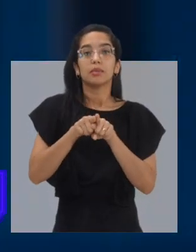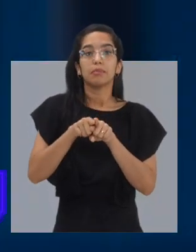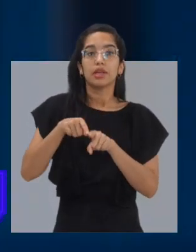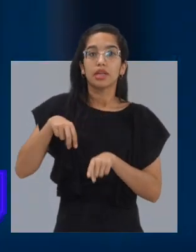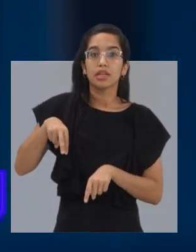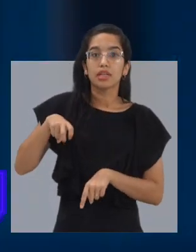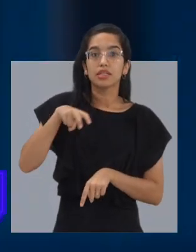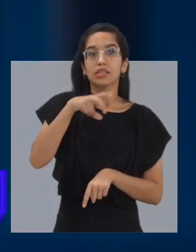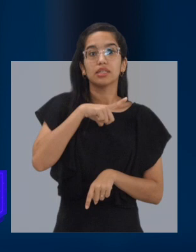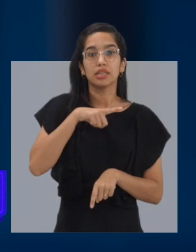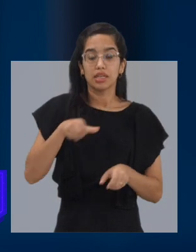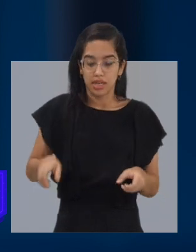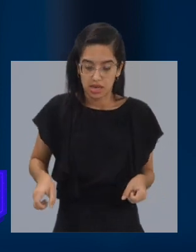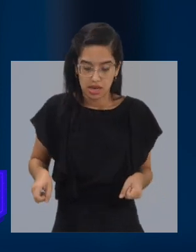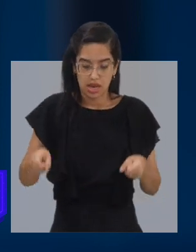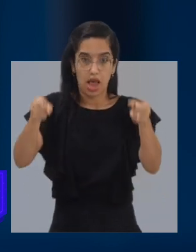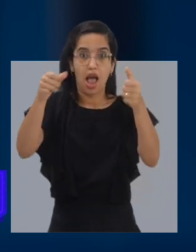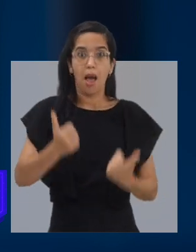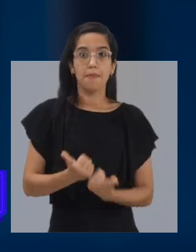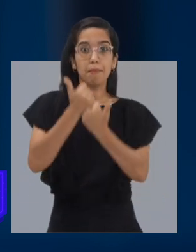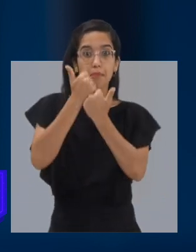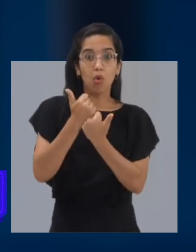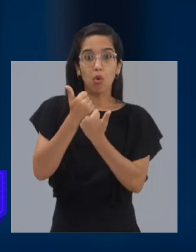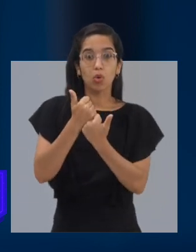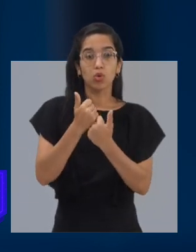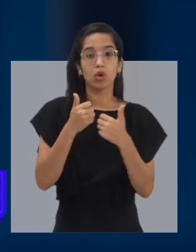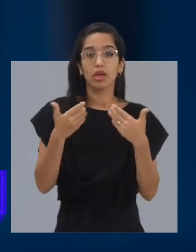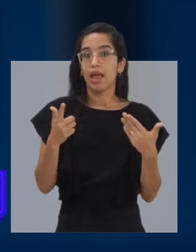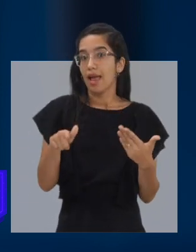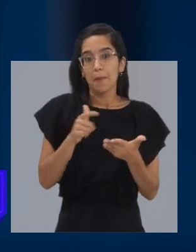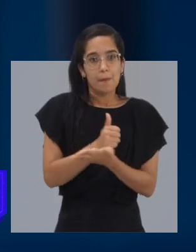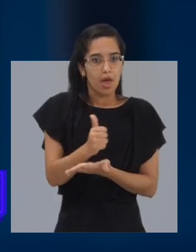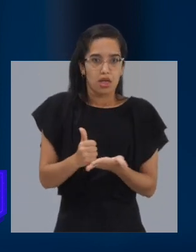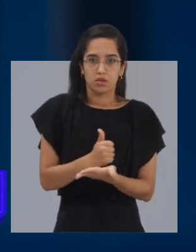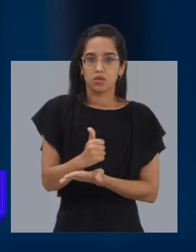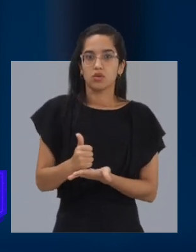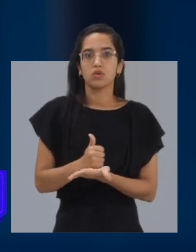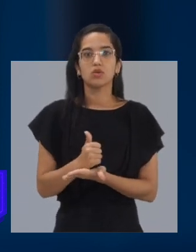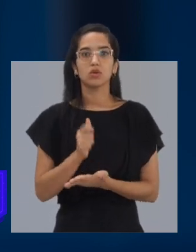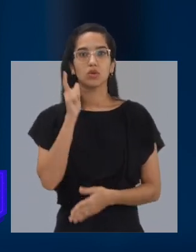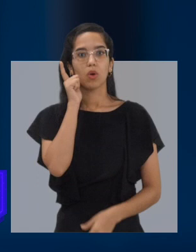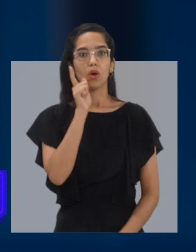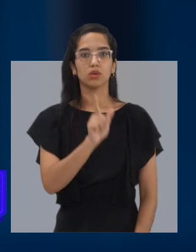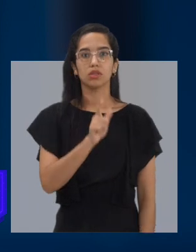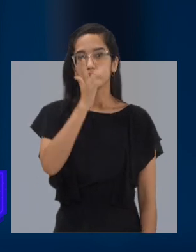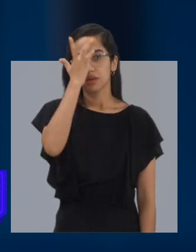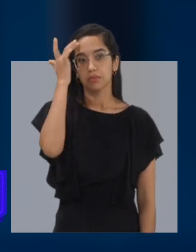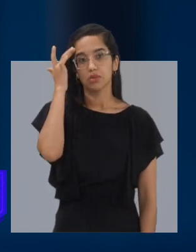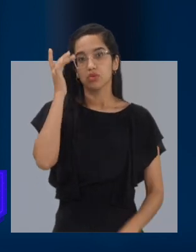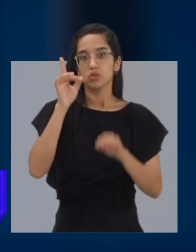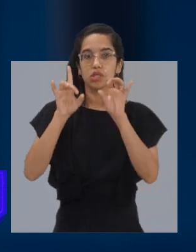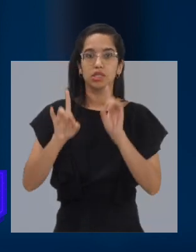dois lados. Então, é o mínimo, é o básico, né? Que permite que uma pessoa com deficiência